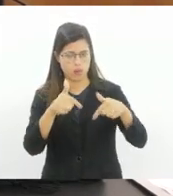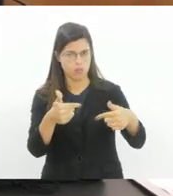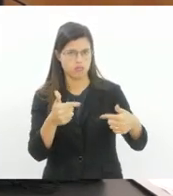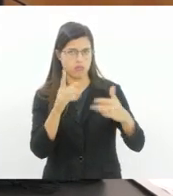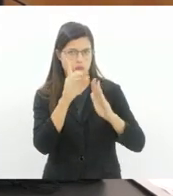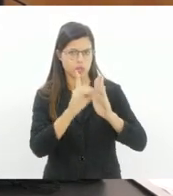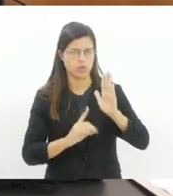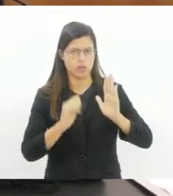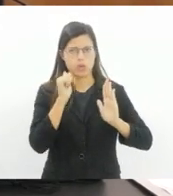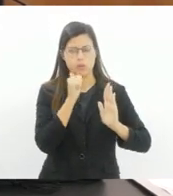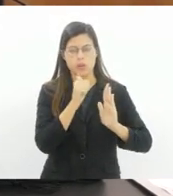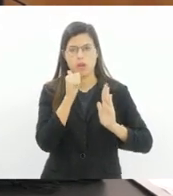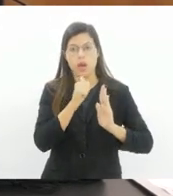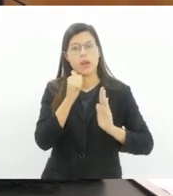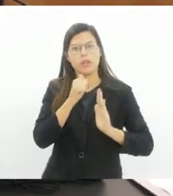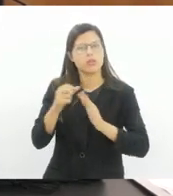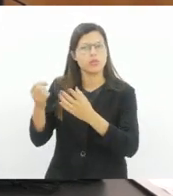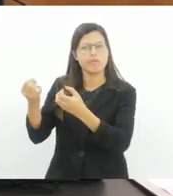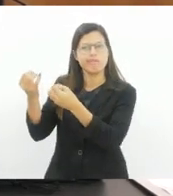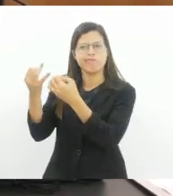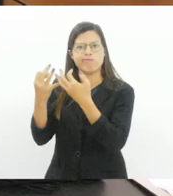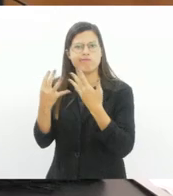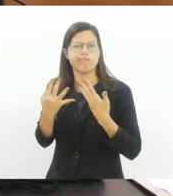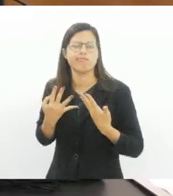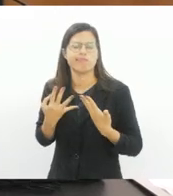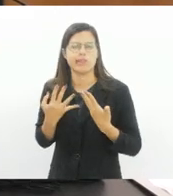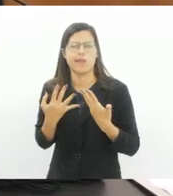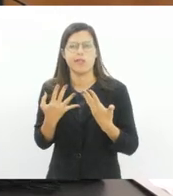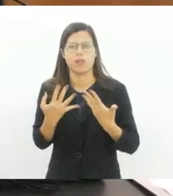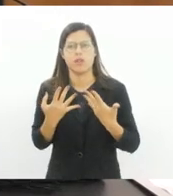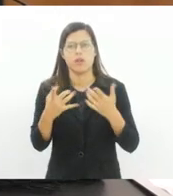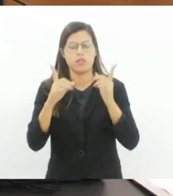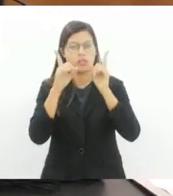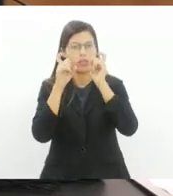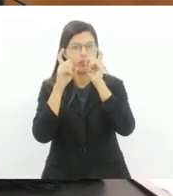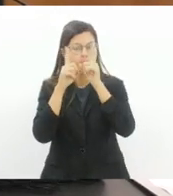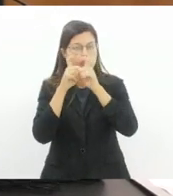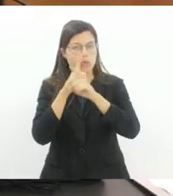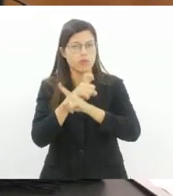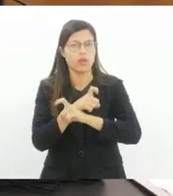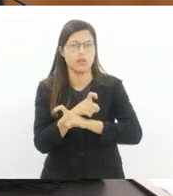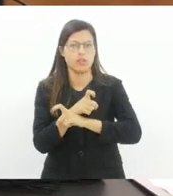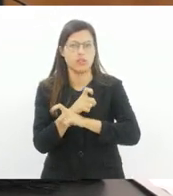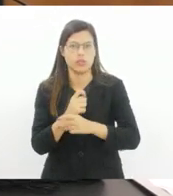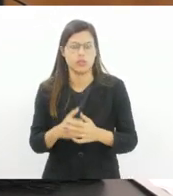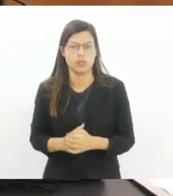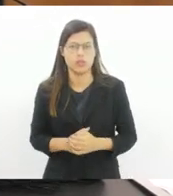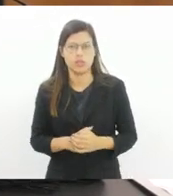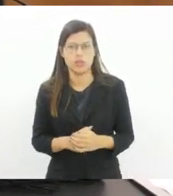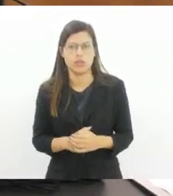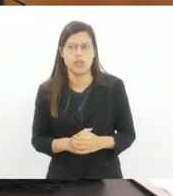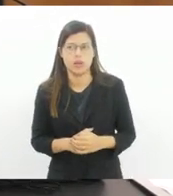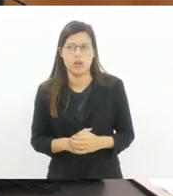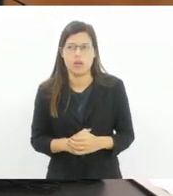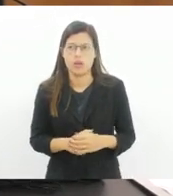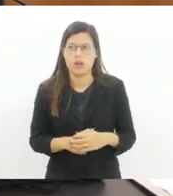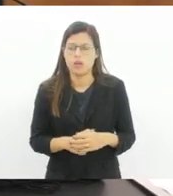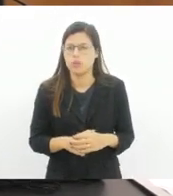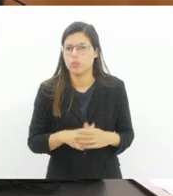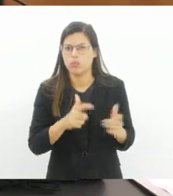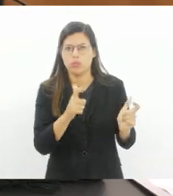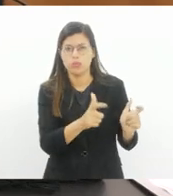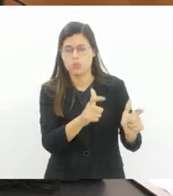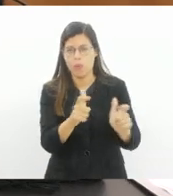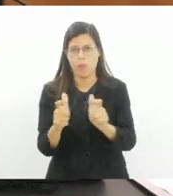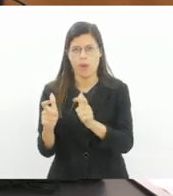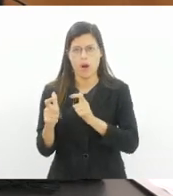mulheres. A gente ouvir, né, uma dificuldade, né, dos equipamentos, sejam lá quais